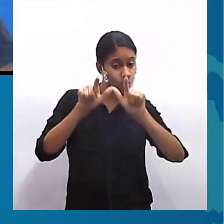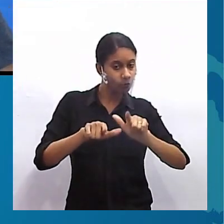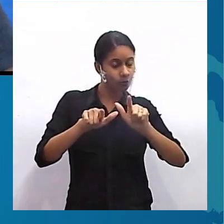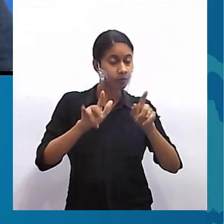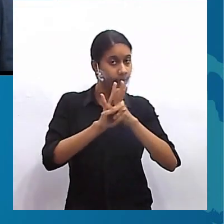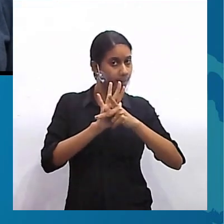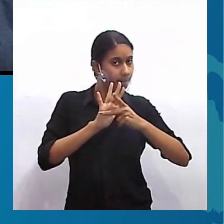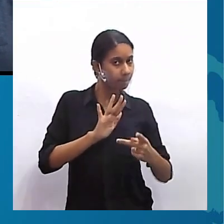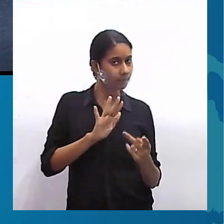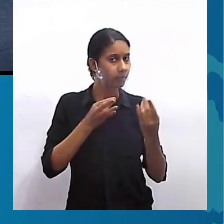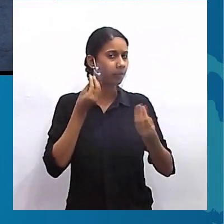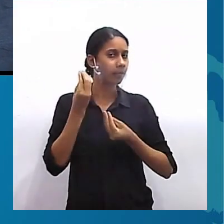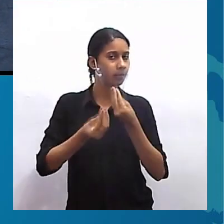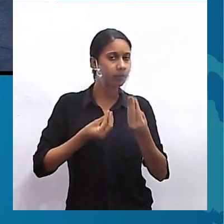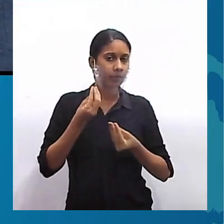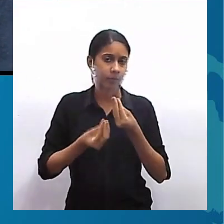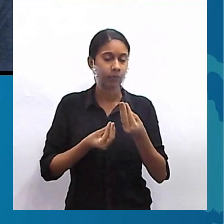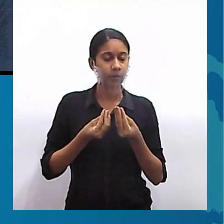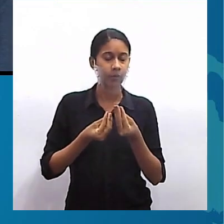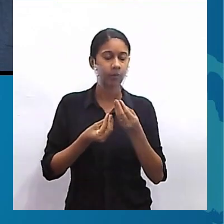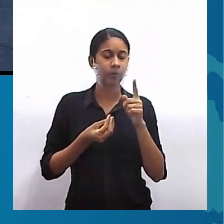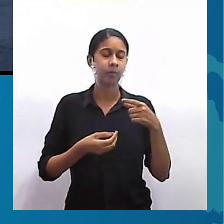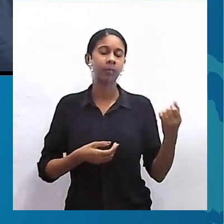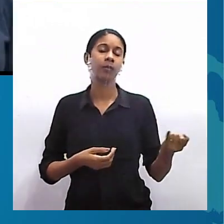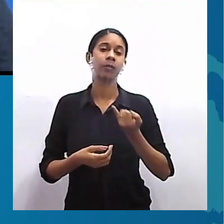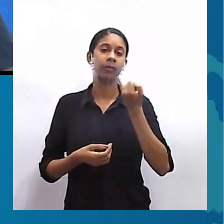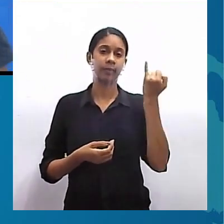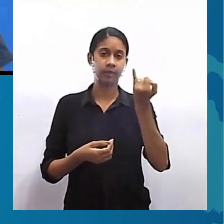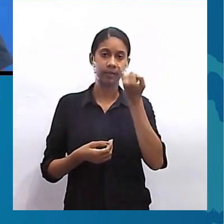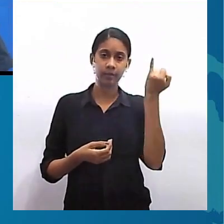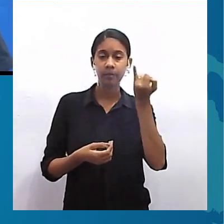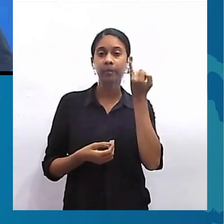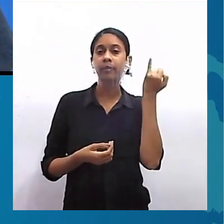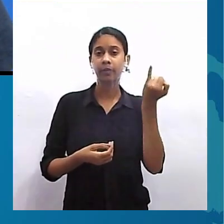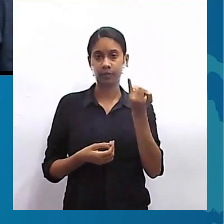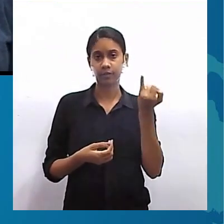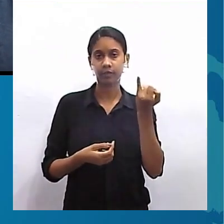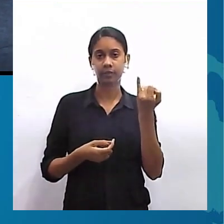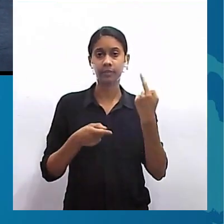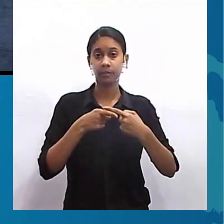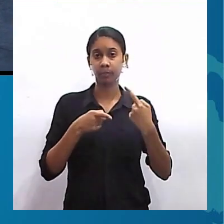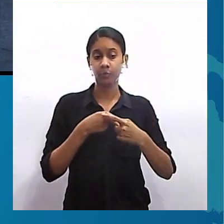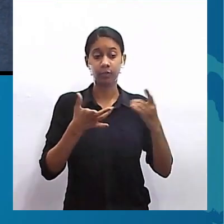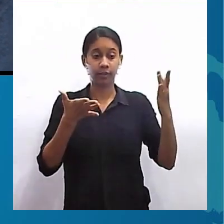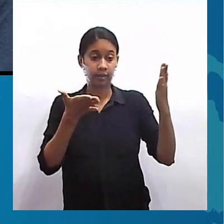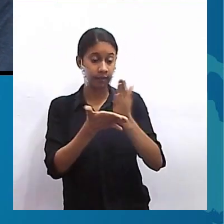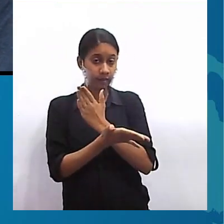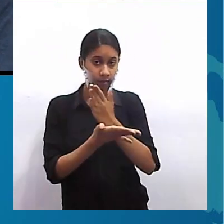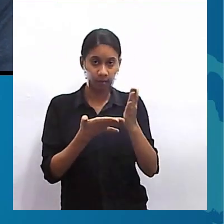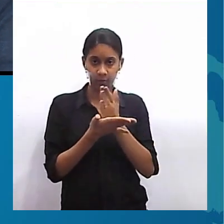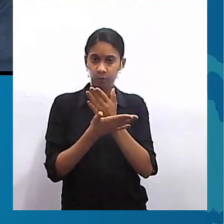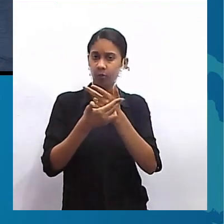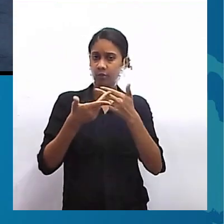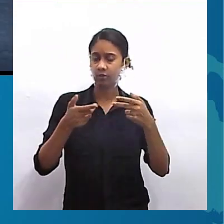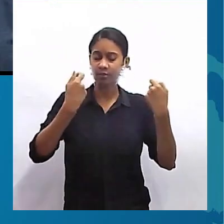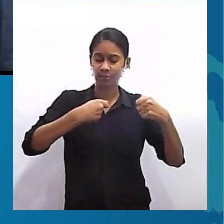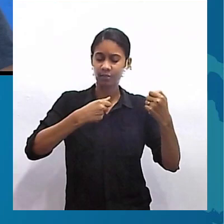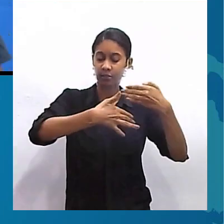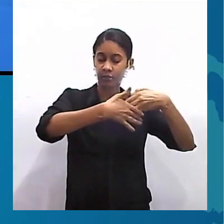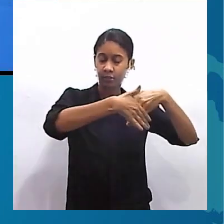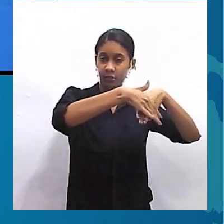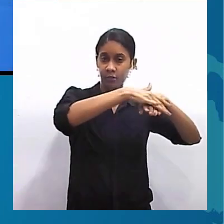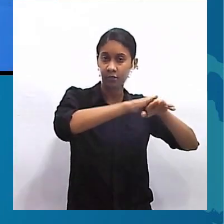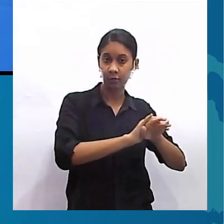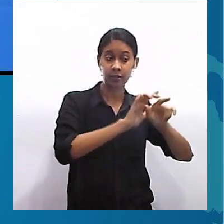a qualidade do serviço prestado, visto que determinados produtos precisam de armazenagem especial, como,